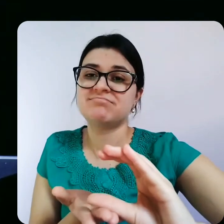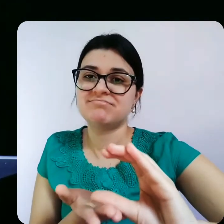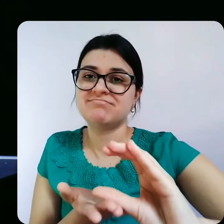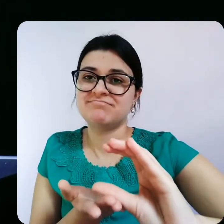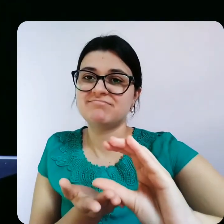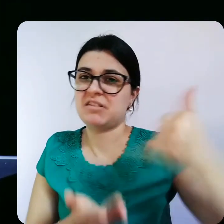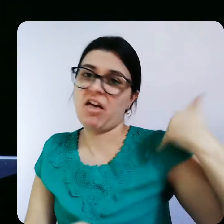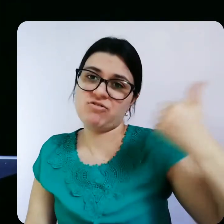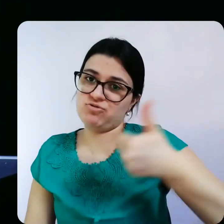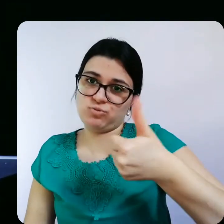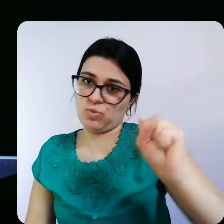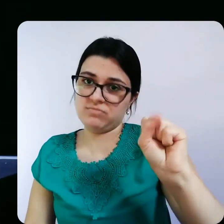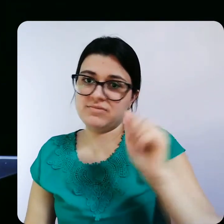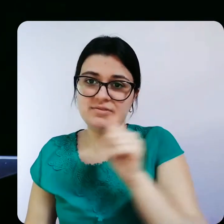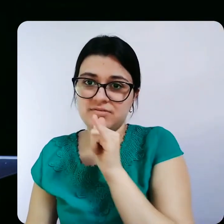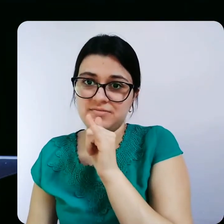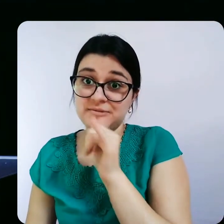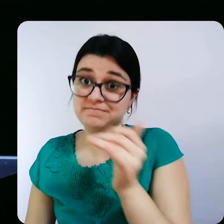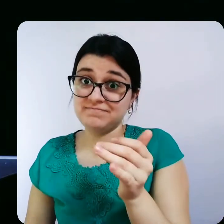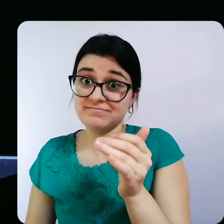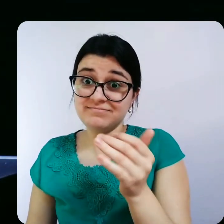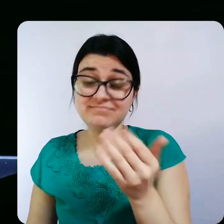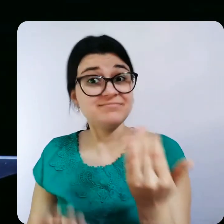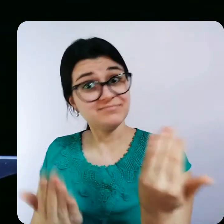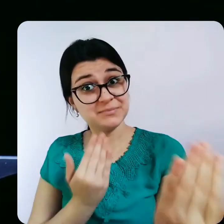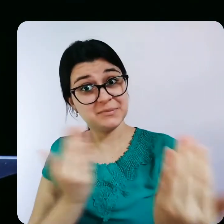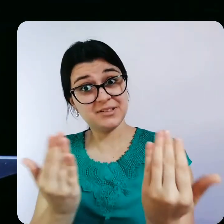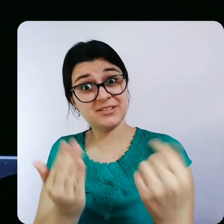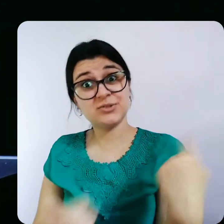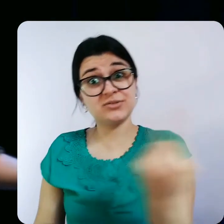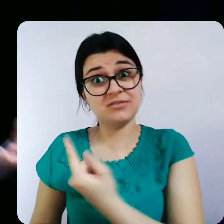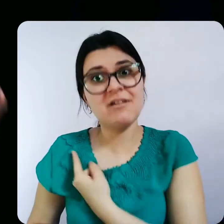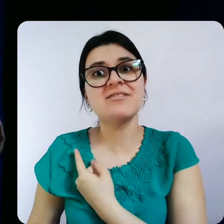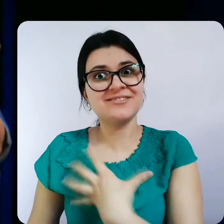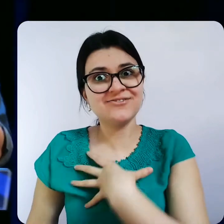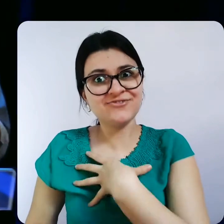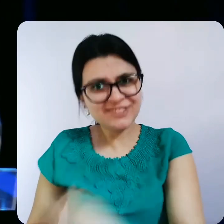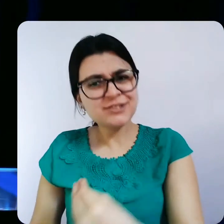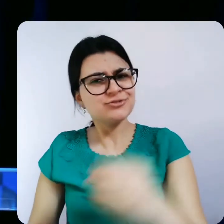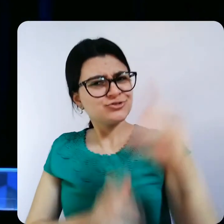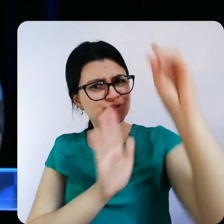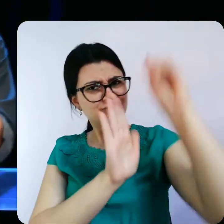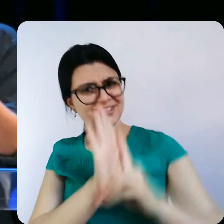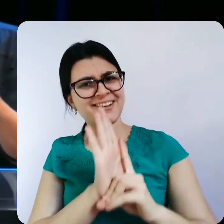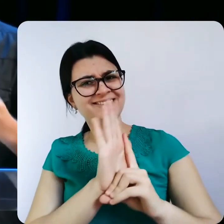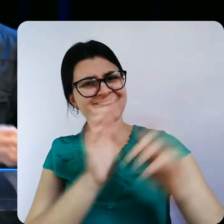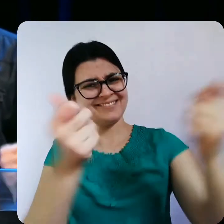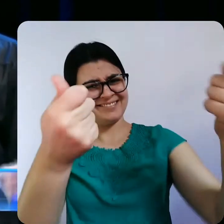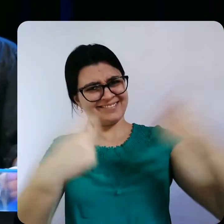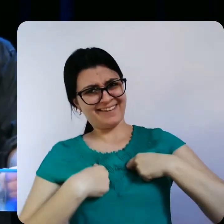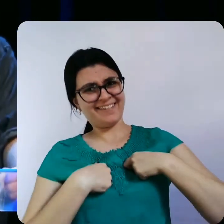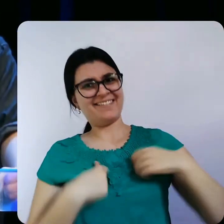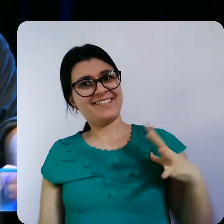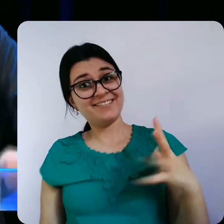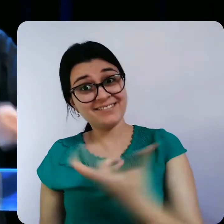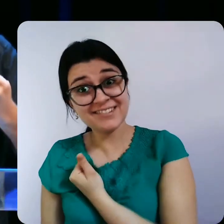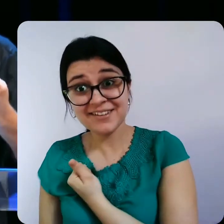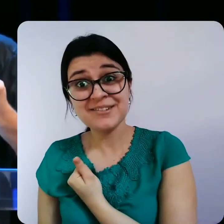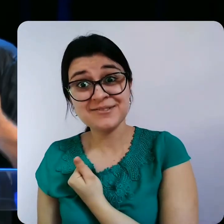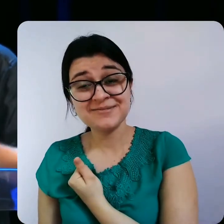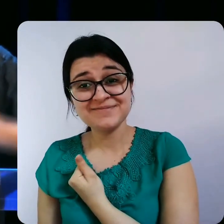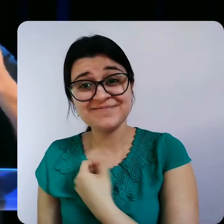e recebem essa mensagem pela fé, de que Jesus nos resgatou da escravidão e nos adotou como seus filhos.